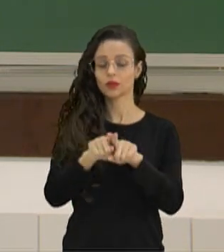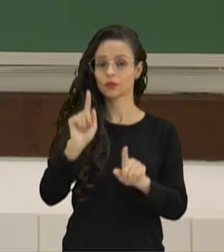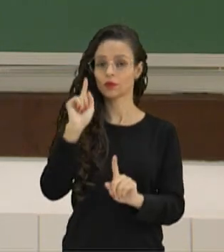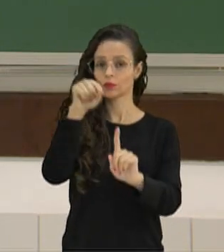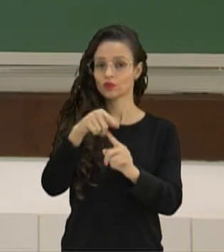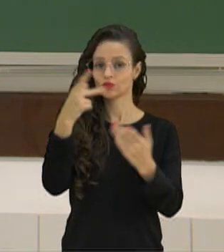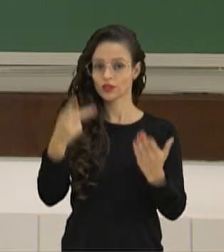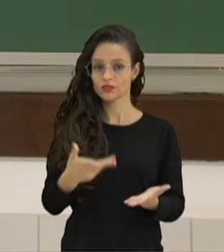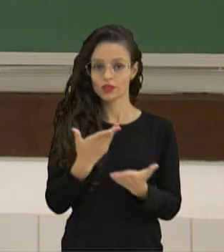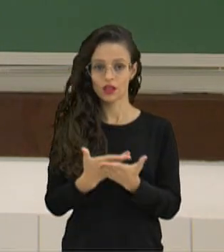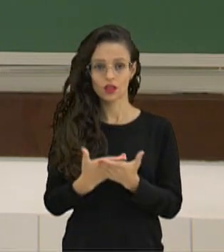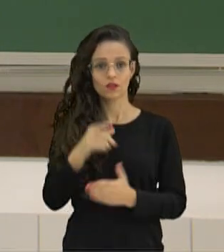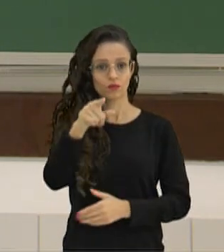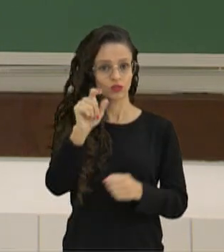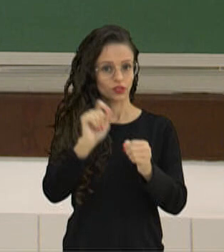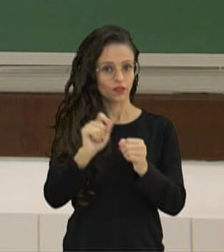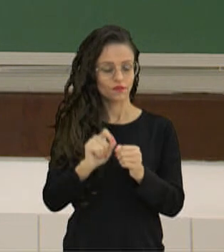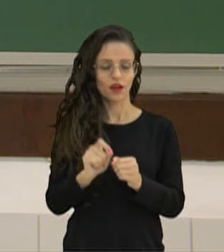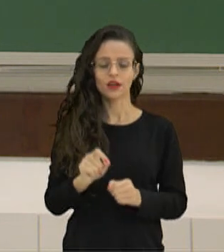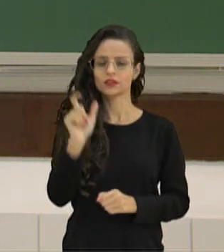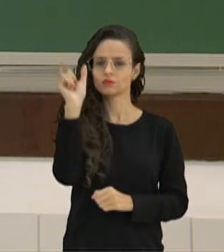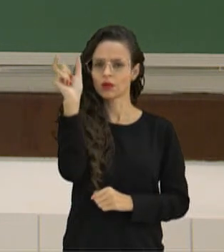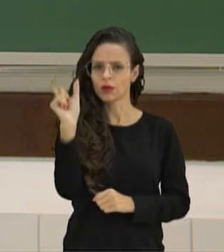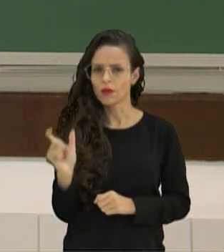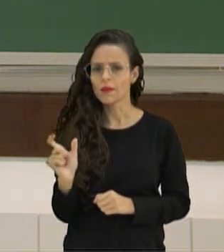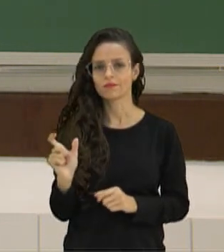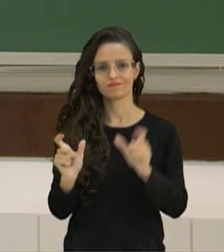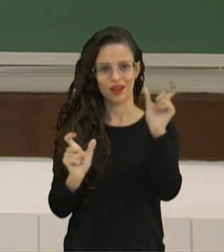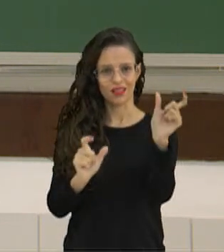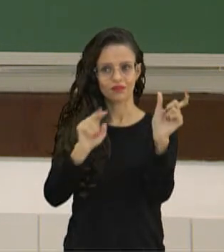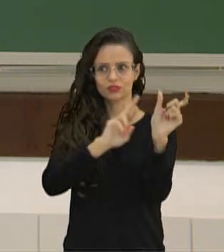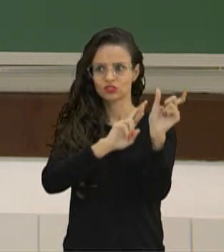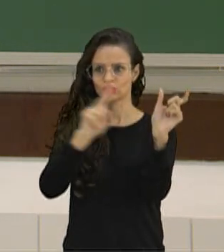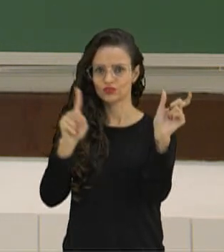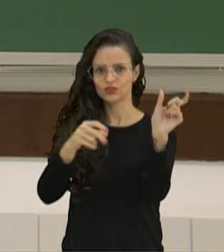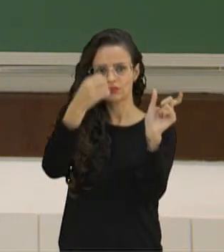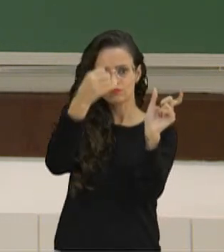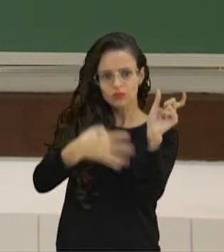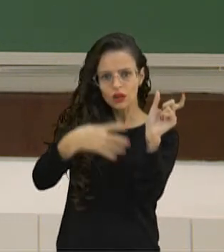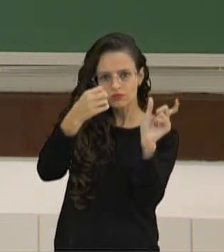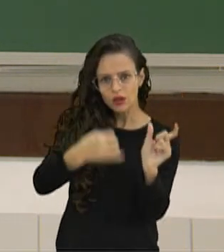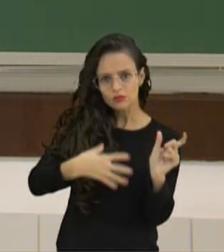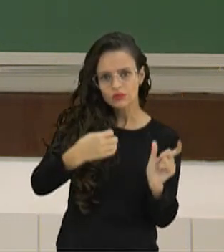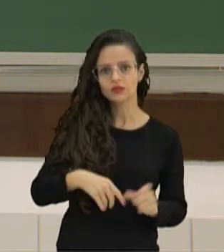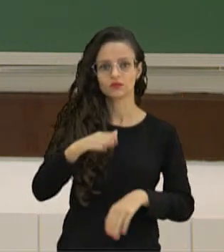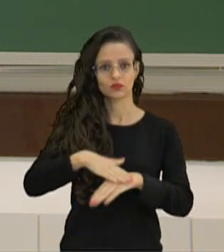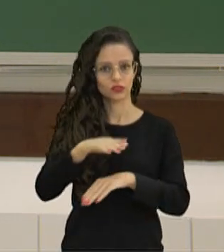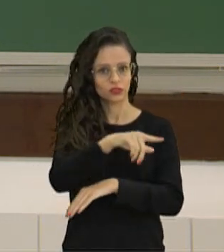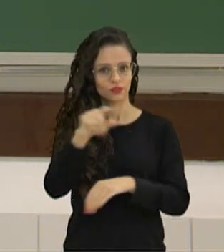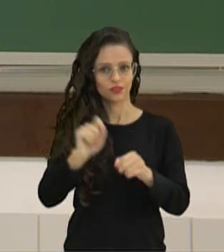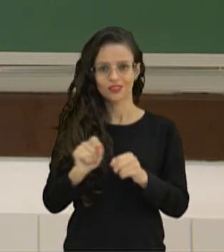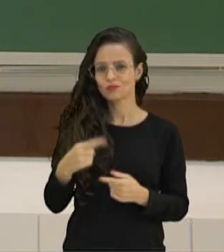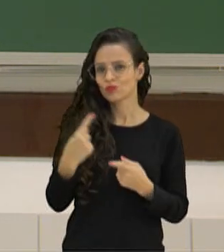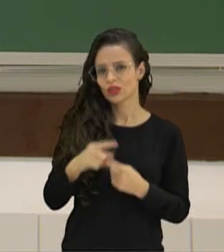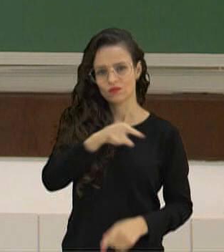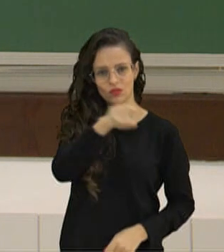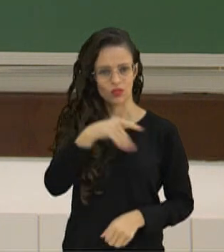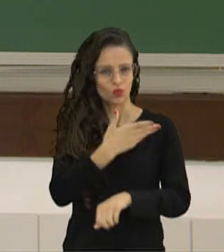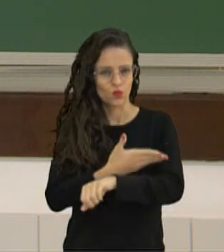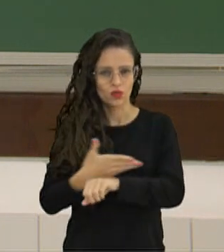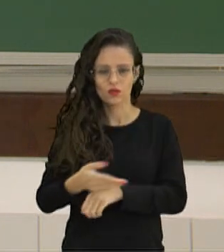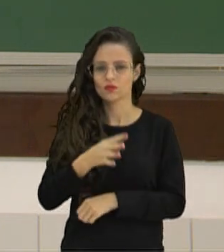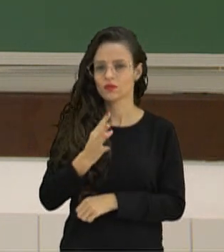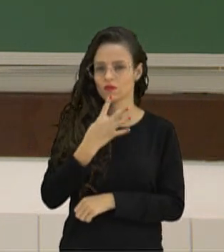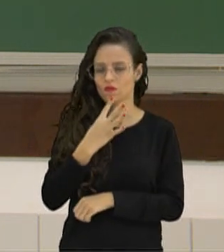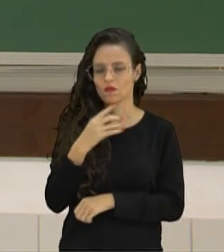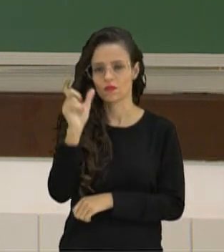que vocês construam um glossário, tá, pessoal? Como são termos diferentes do nosso cotidiano, não fazem parte, do nosso dia a dia, é